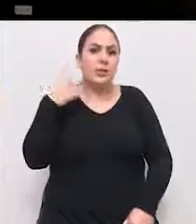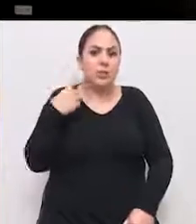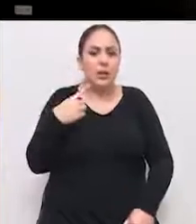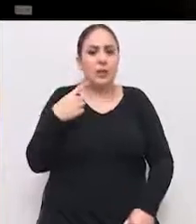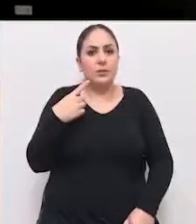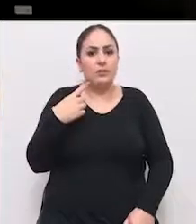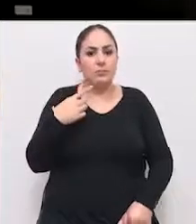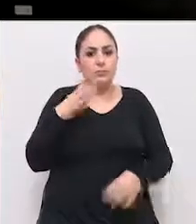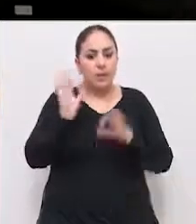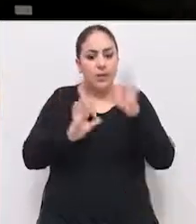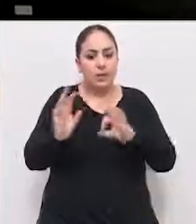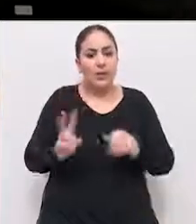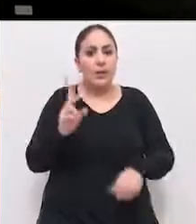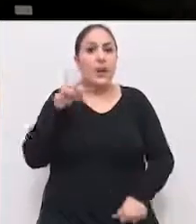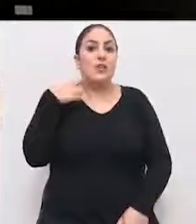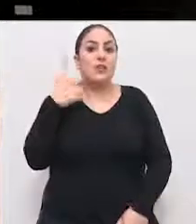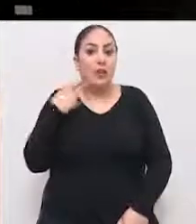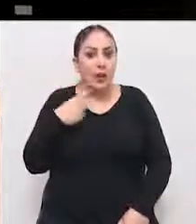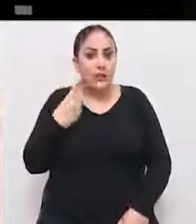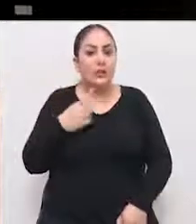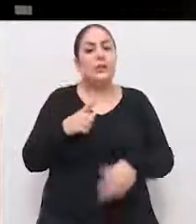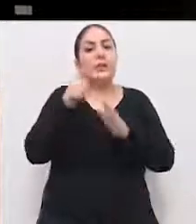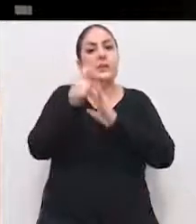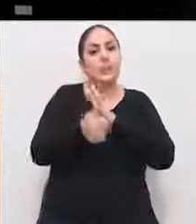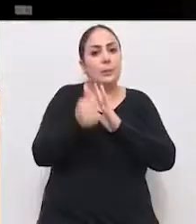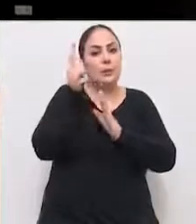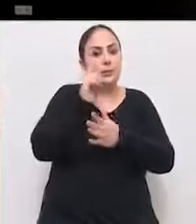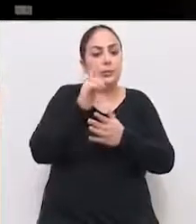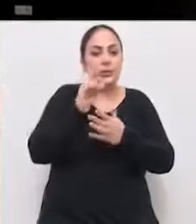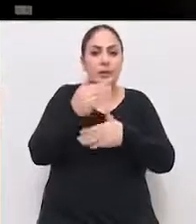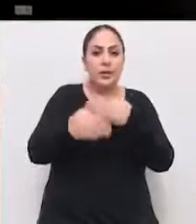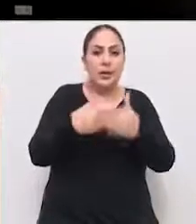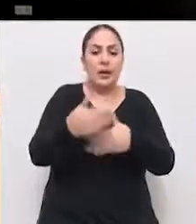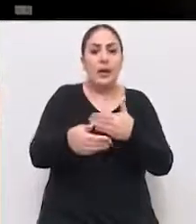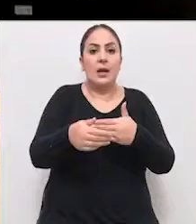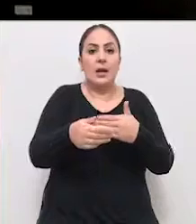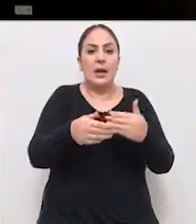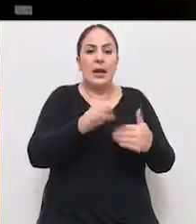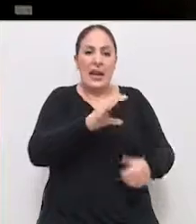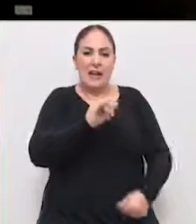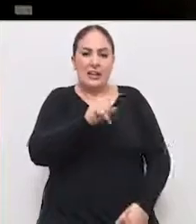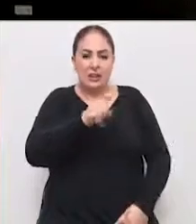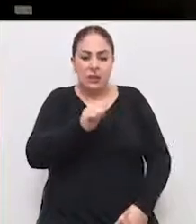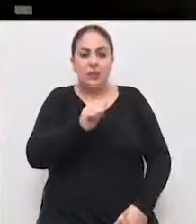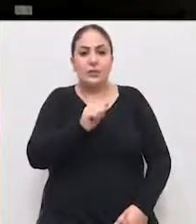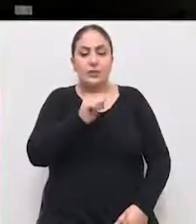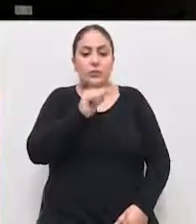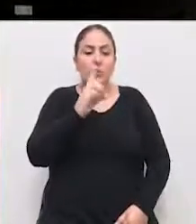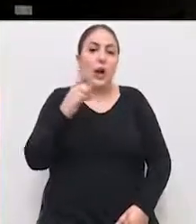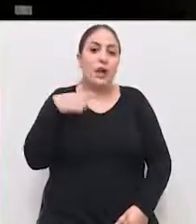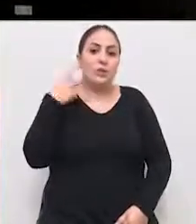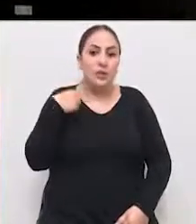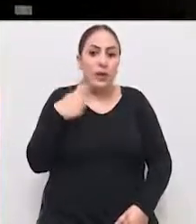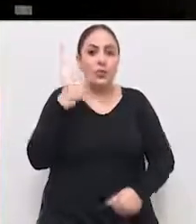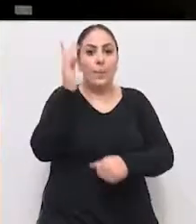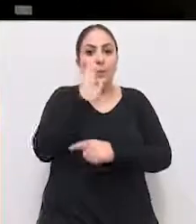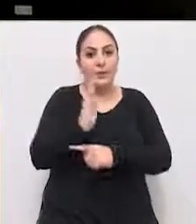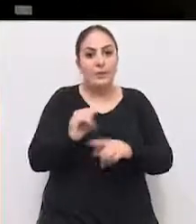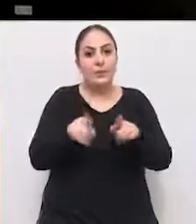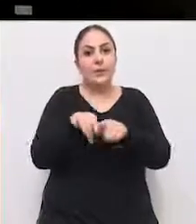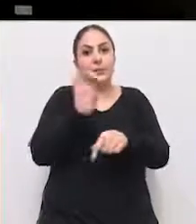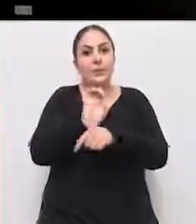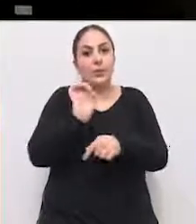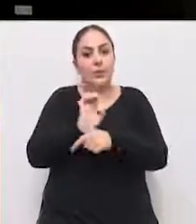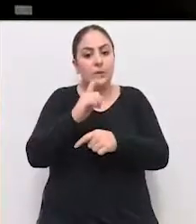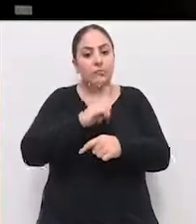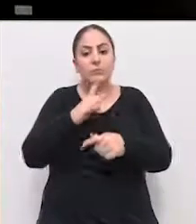esse plano de valorização para advogada e que isso depois acarretou que a Caixa dos Advogados do Brasil e estadual